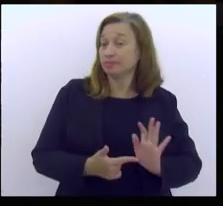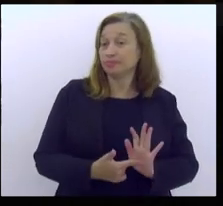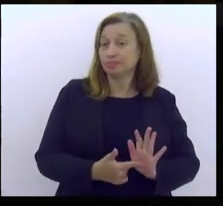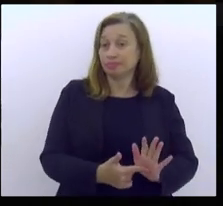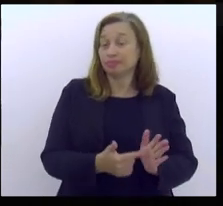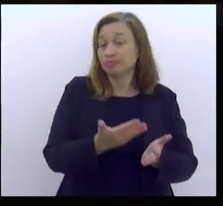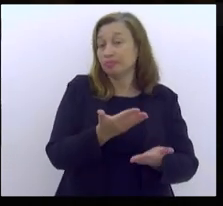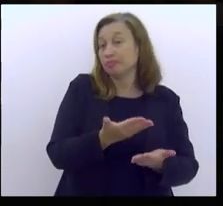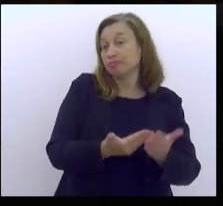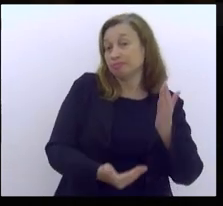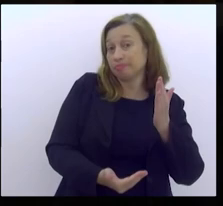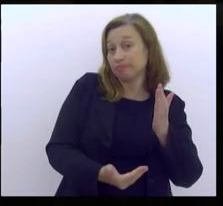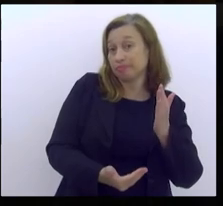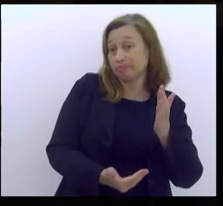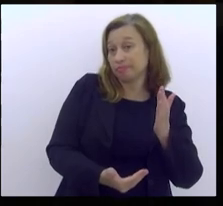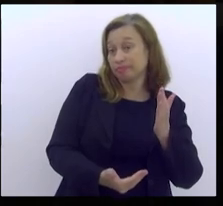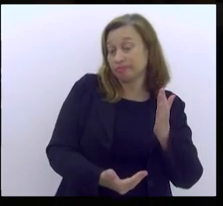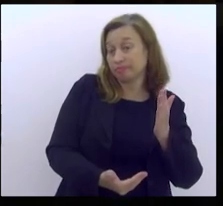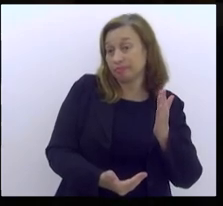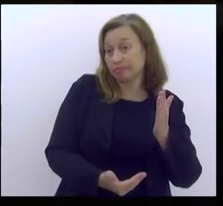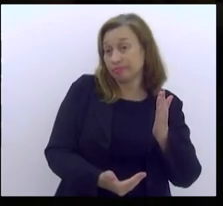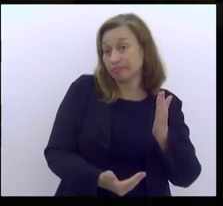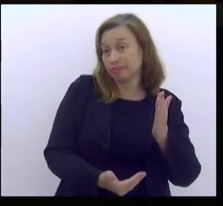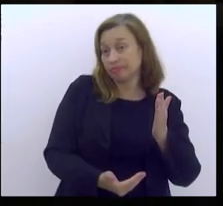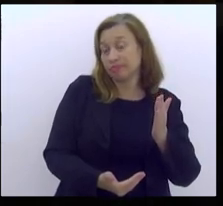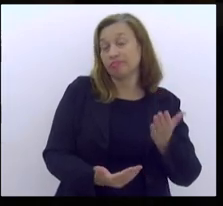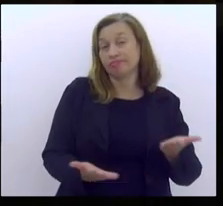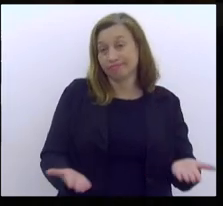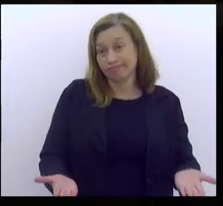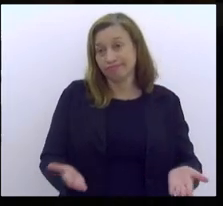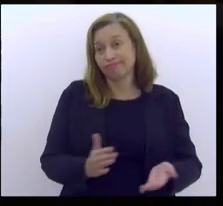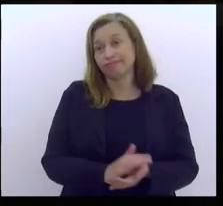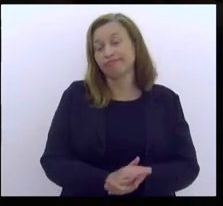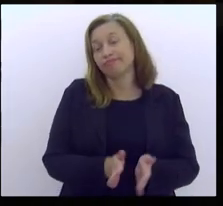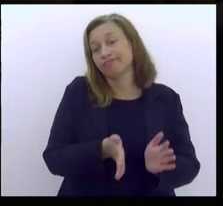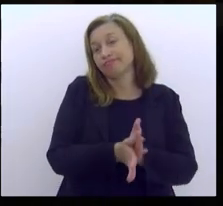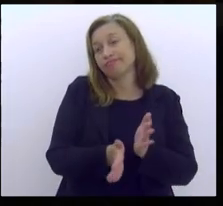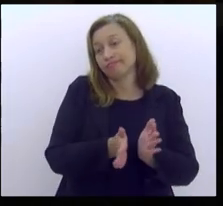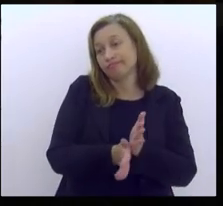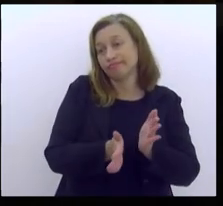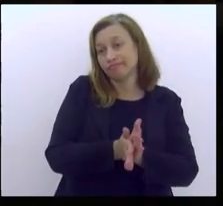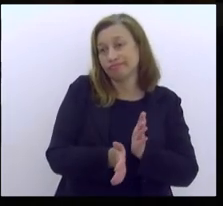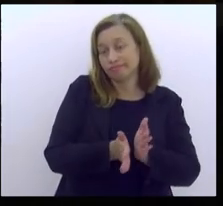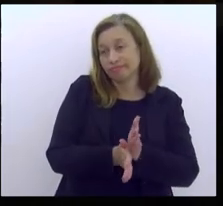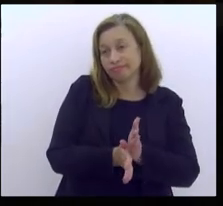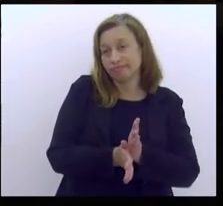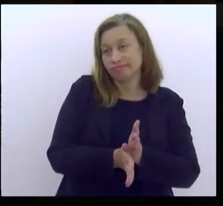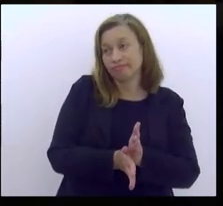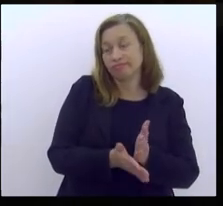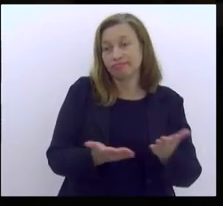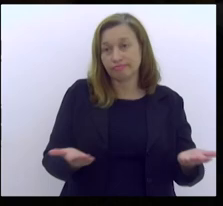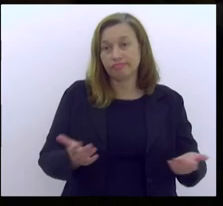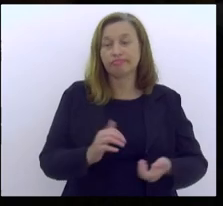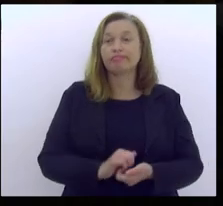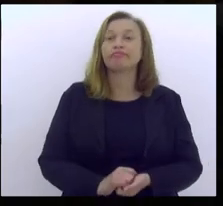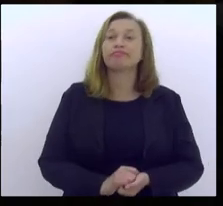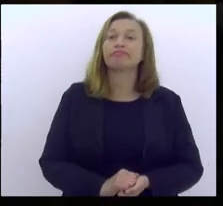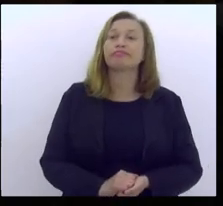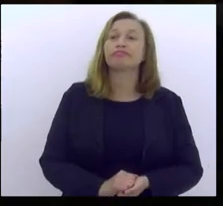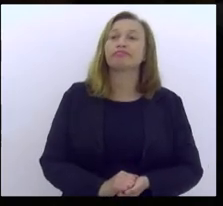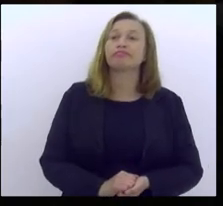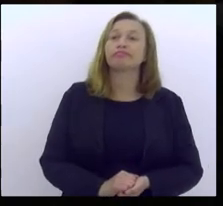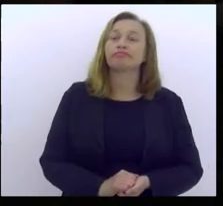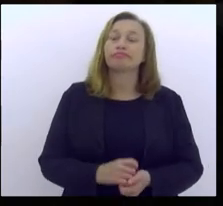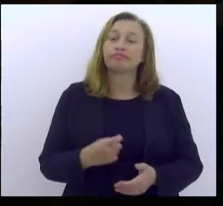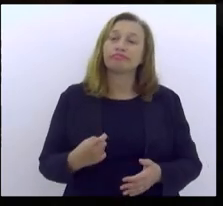déficit, isto é, o encontro das despesas com as receitas, que